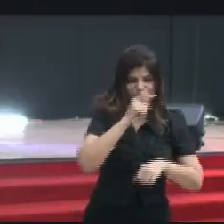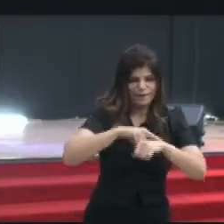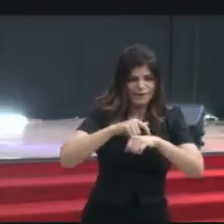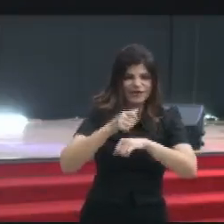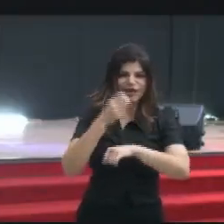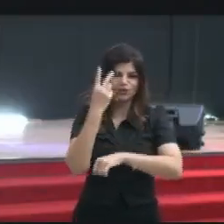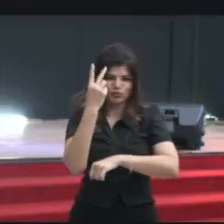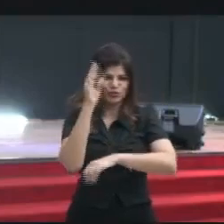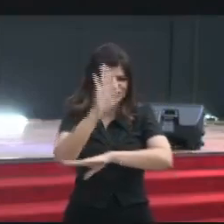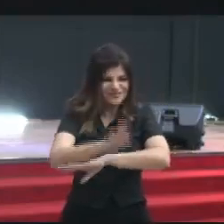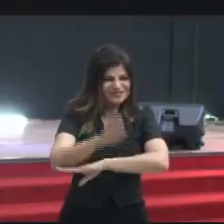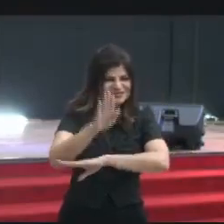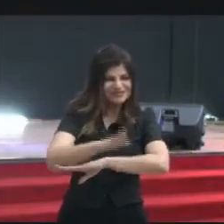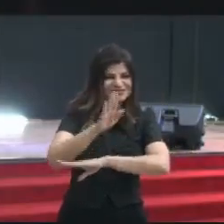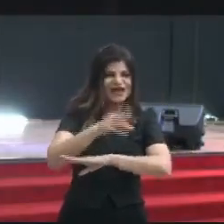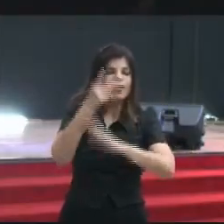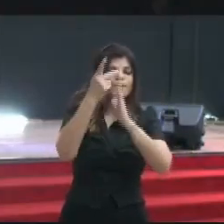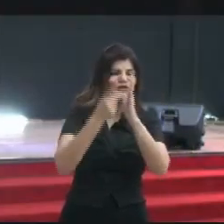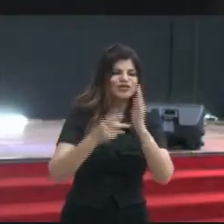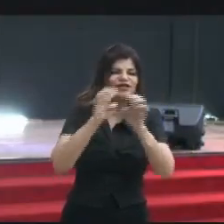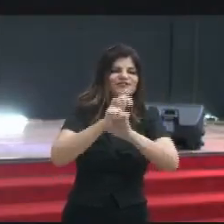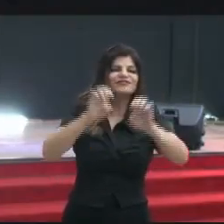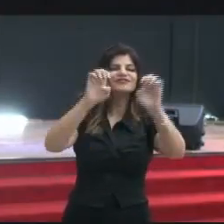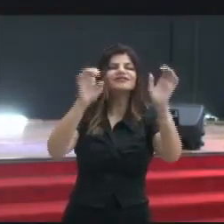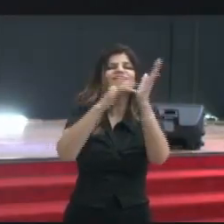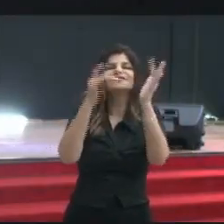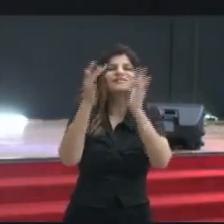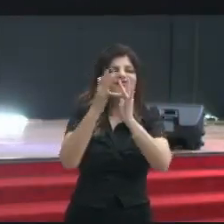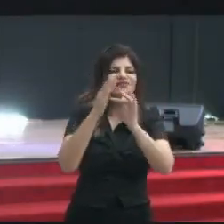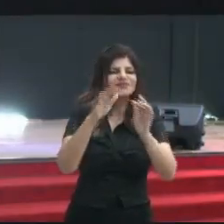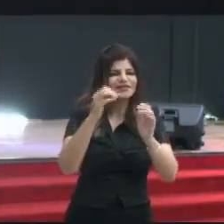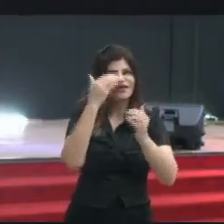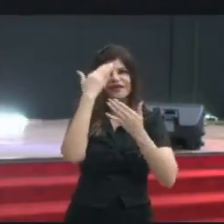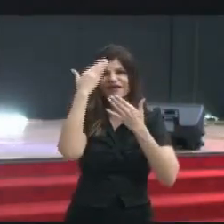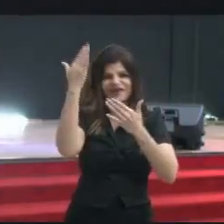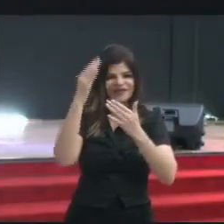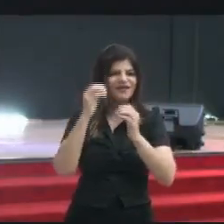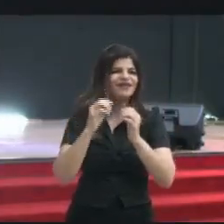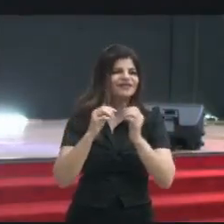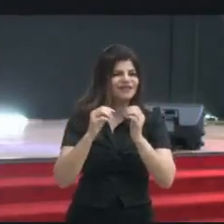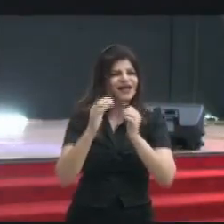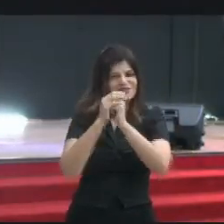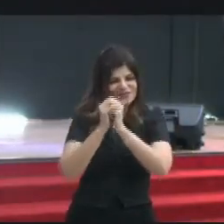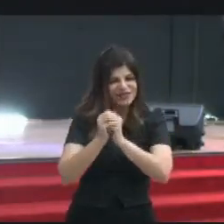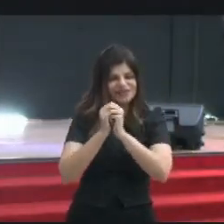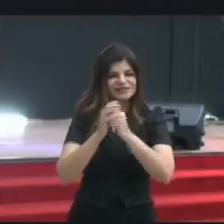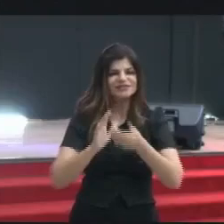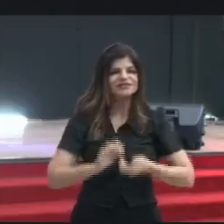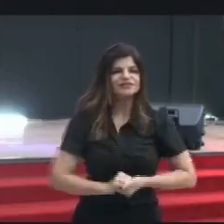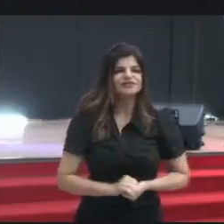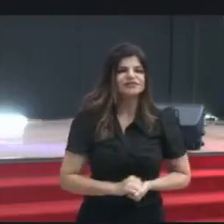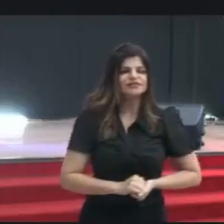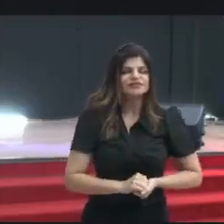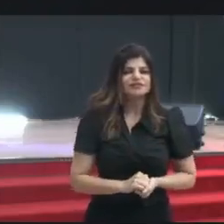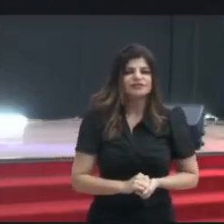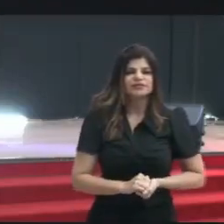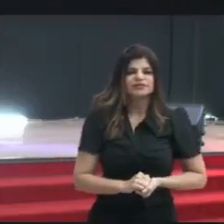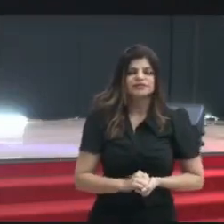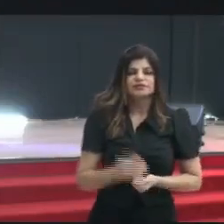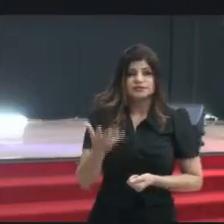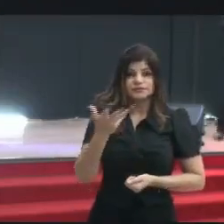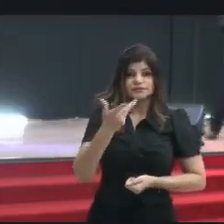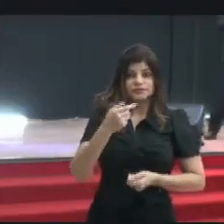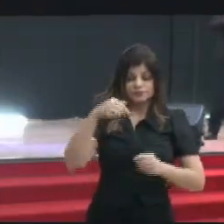14 horas, projeto Jesus nas ruas. Quantos louvam a Deus por isso? Diga amém. Queridos, dentro